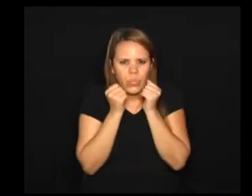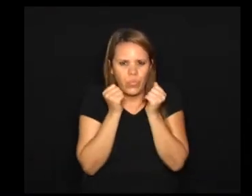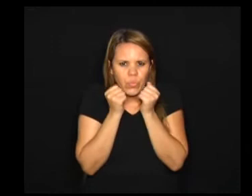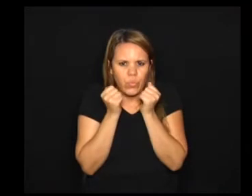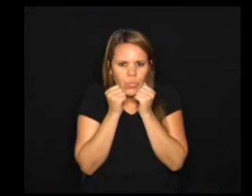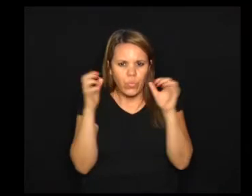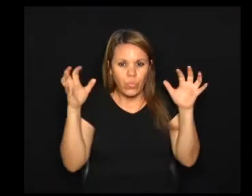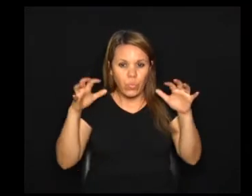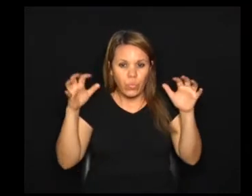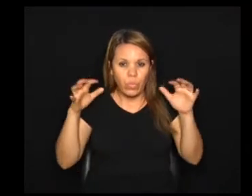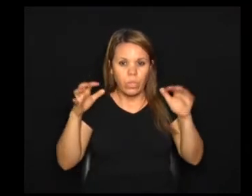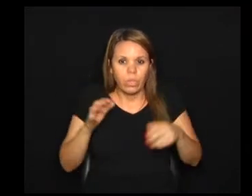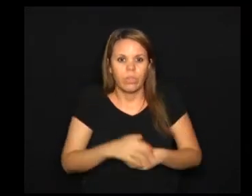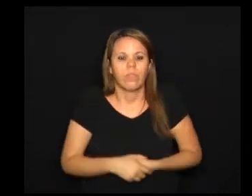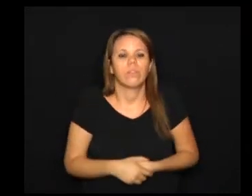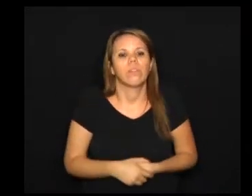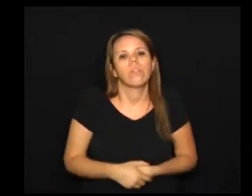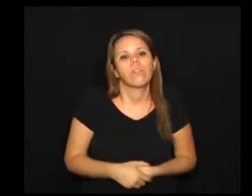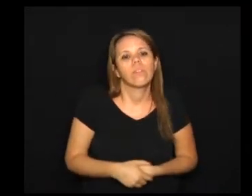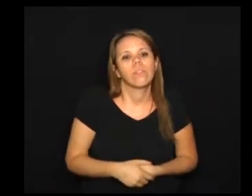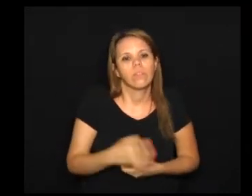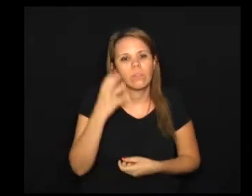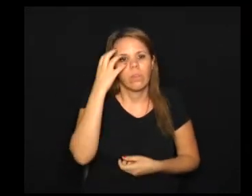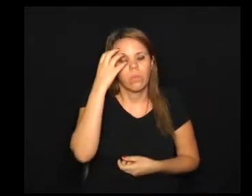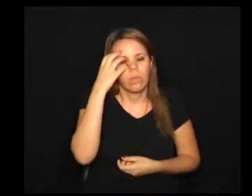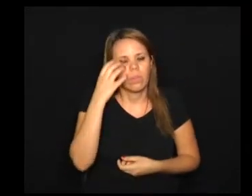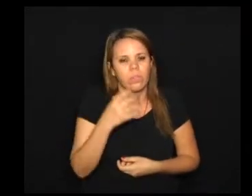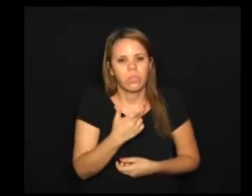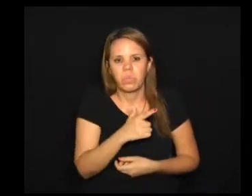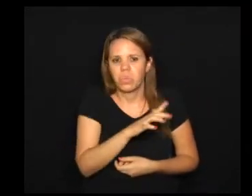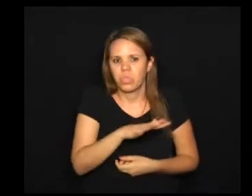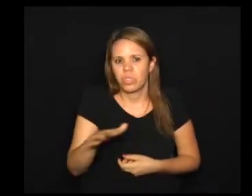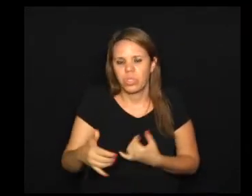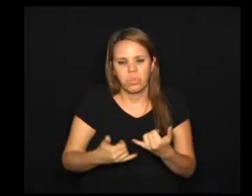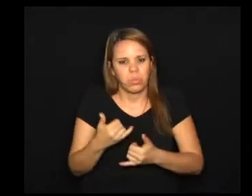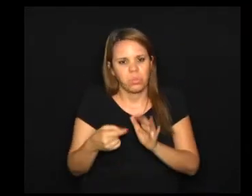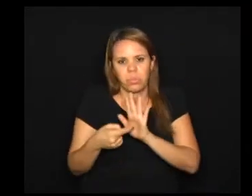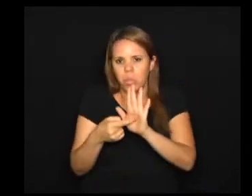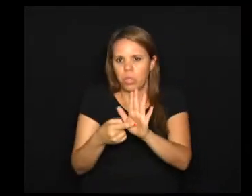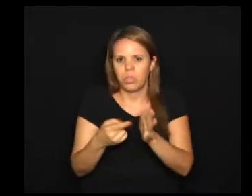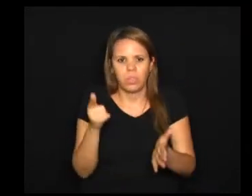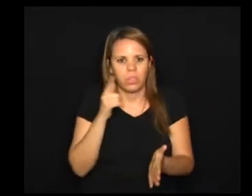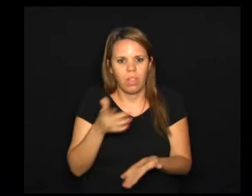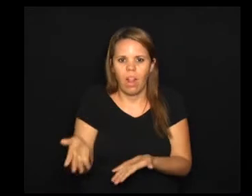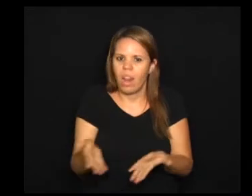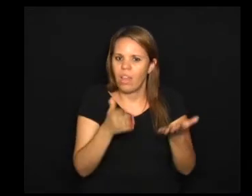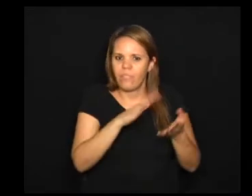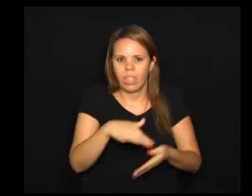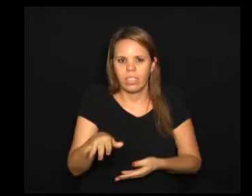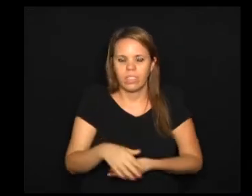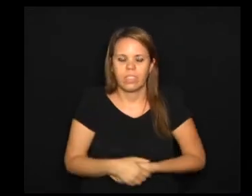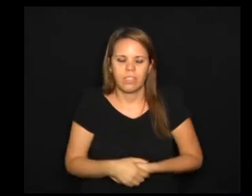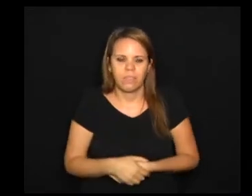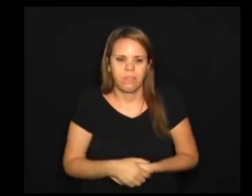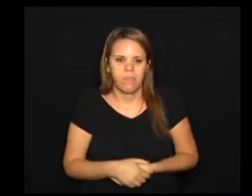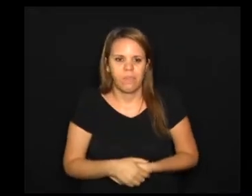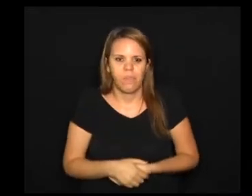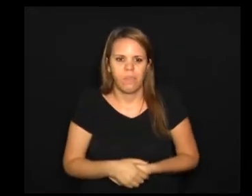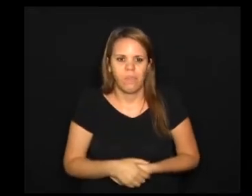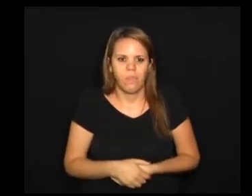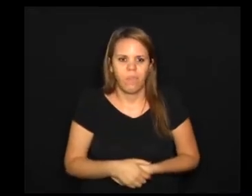chovendo, né? Lá no Taquaral. Não tinha nem crianças para a gente... Nós não conseguimos levar crianças lá. Né?